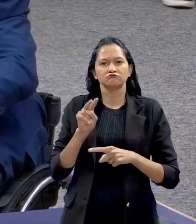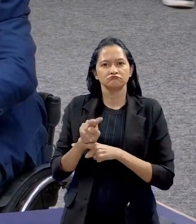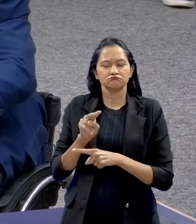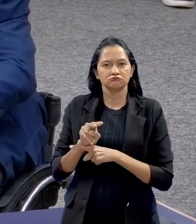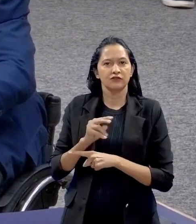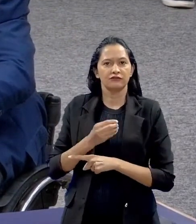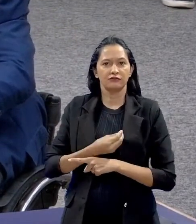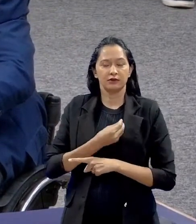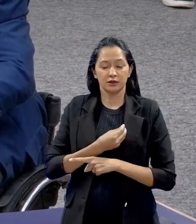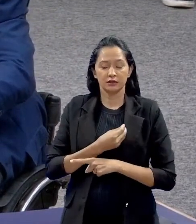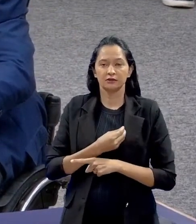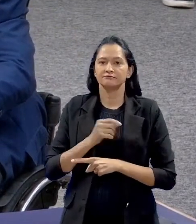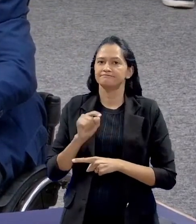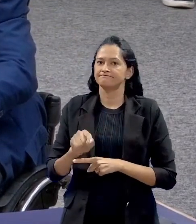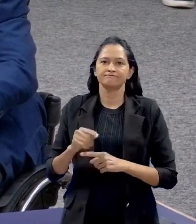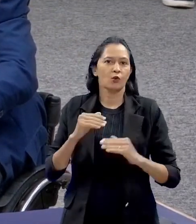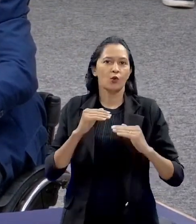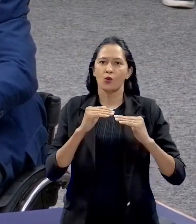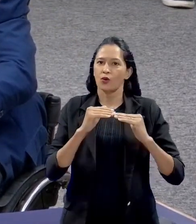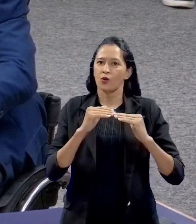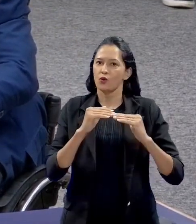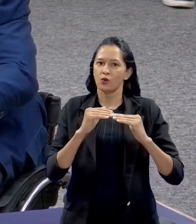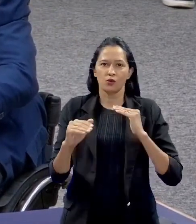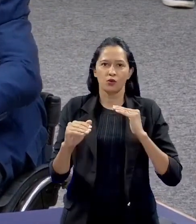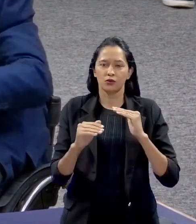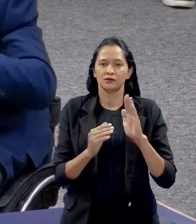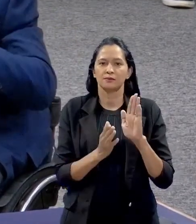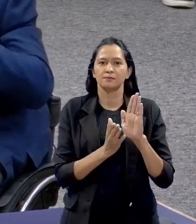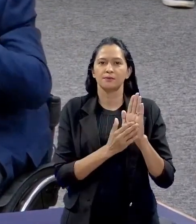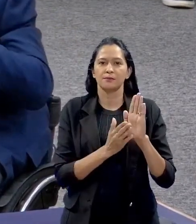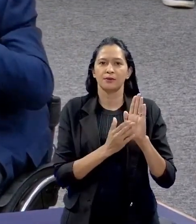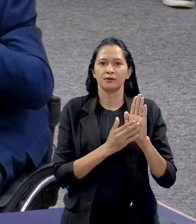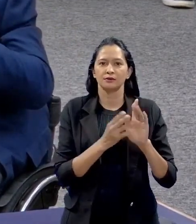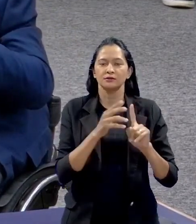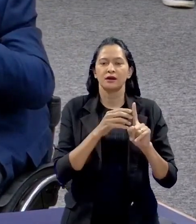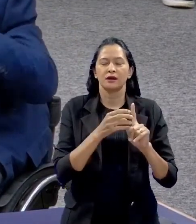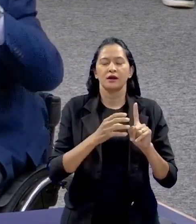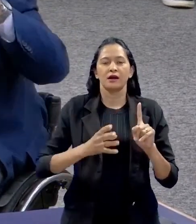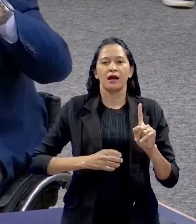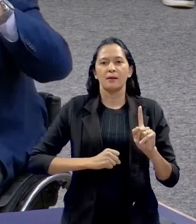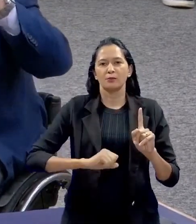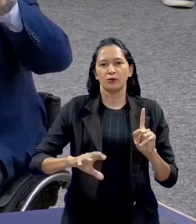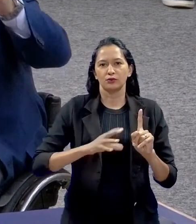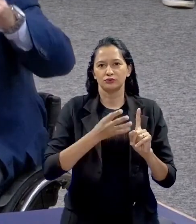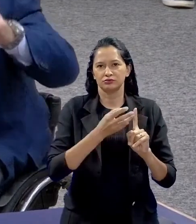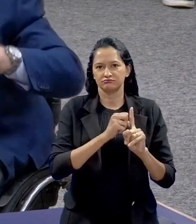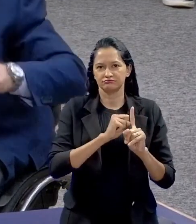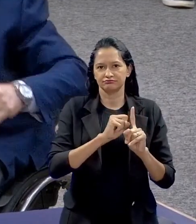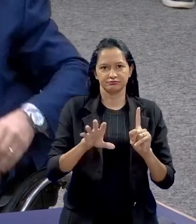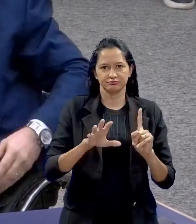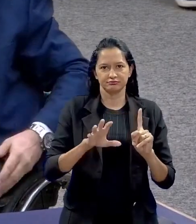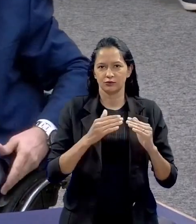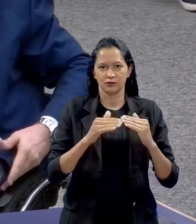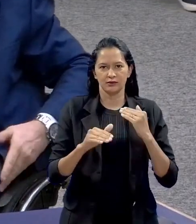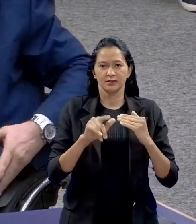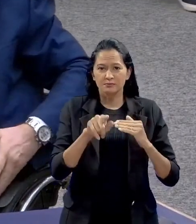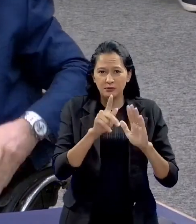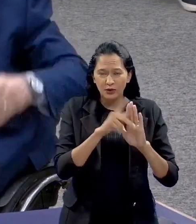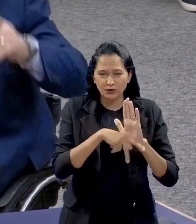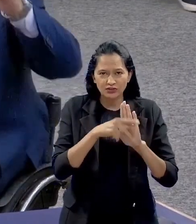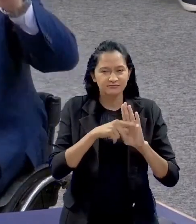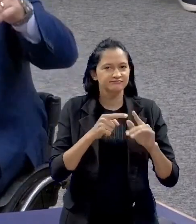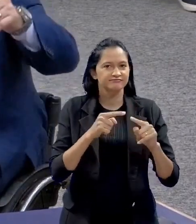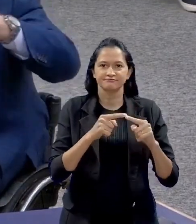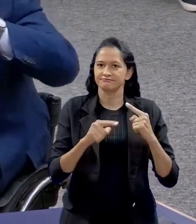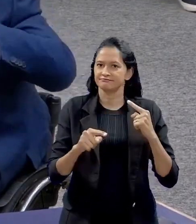é de indignação. Falando como advogado, essa matéria não é matéria do Supremo Tribunal Federal,